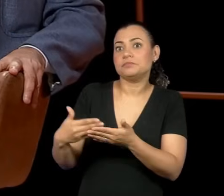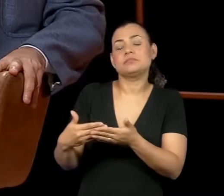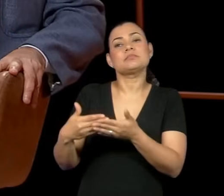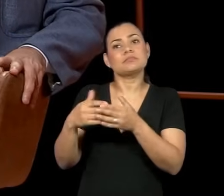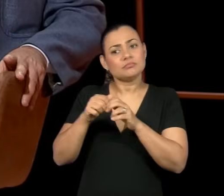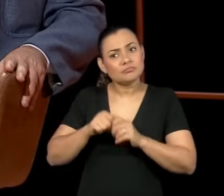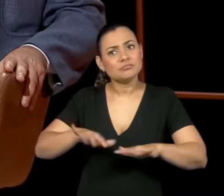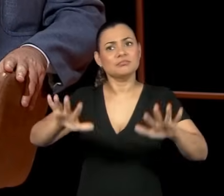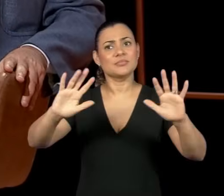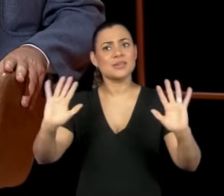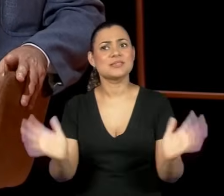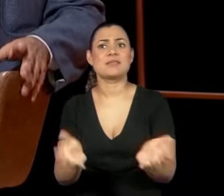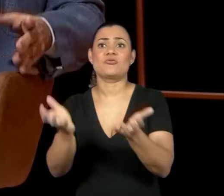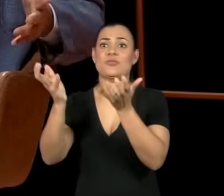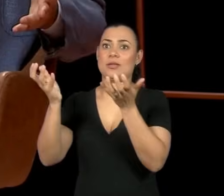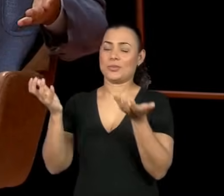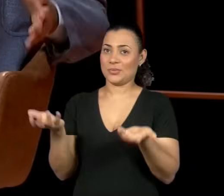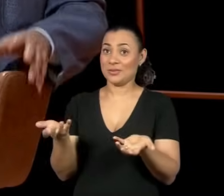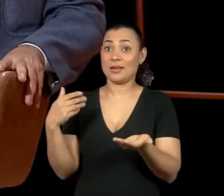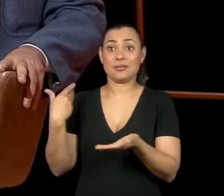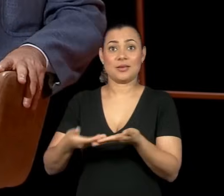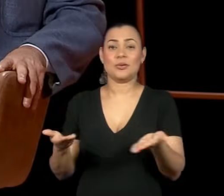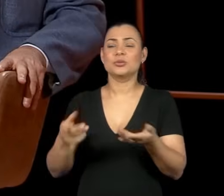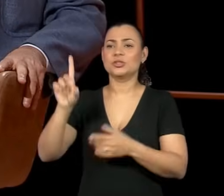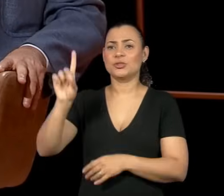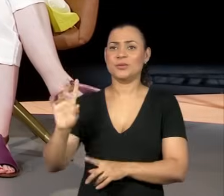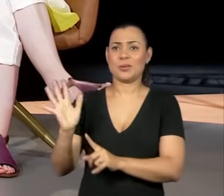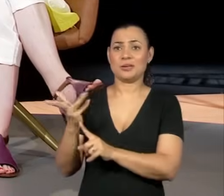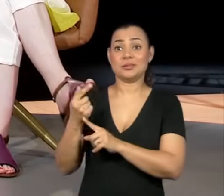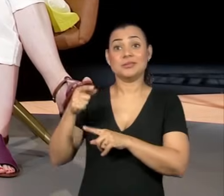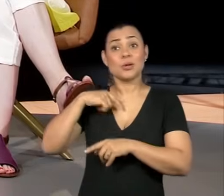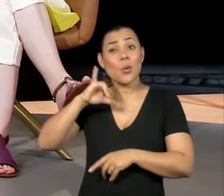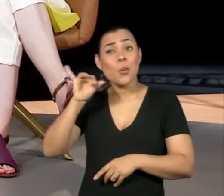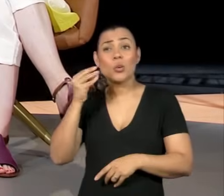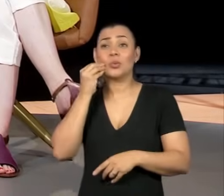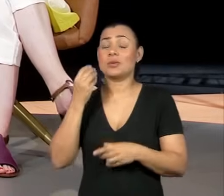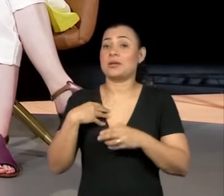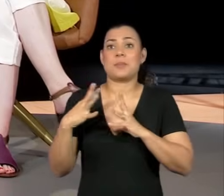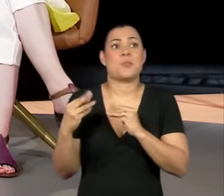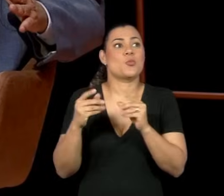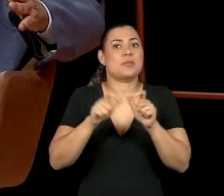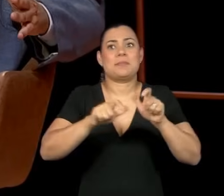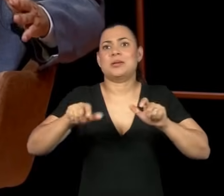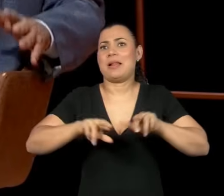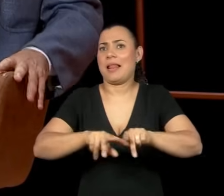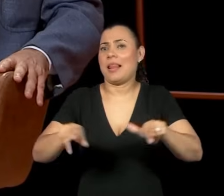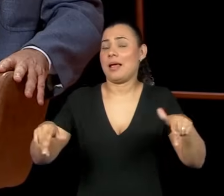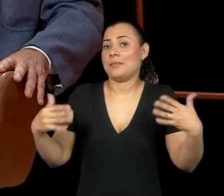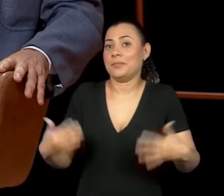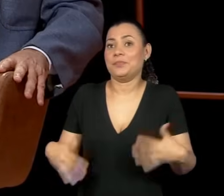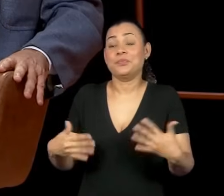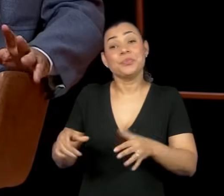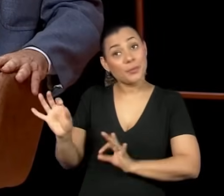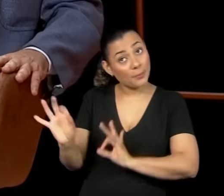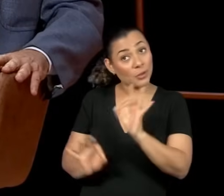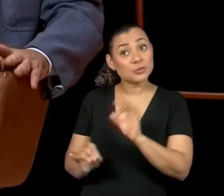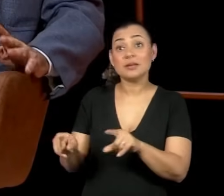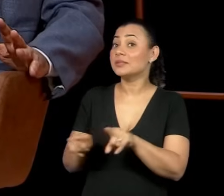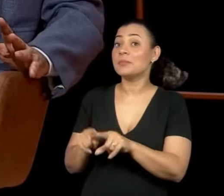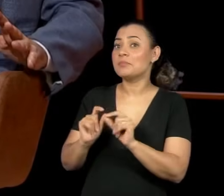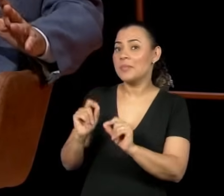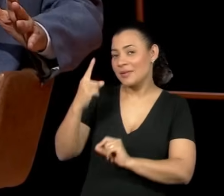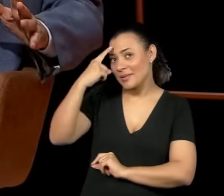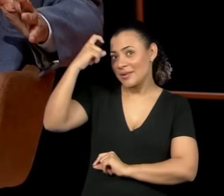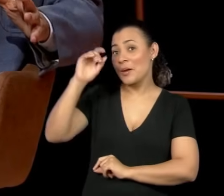maiores incentivadores. Ele, como diretor artístico, deu oportunidades a todo mundo. Em projeto ainda para a criação do